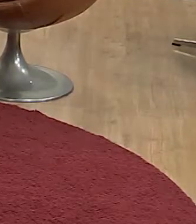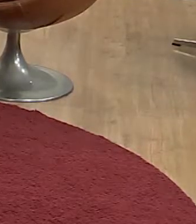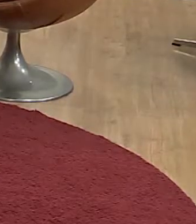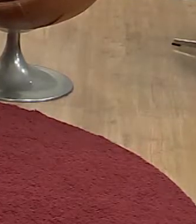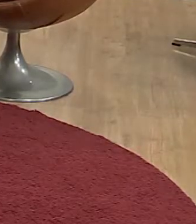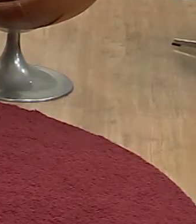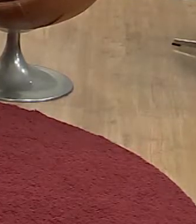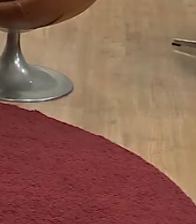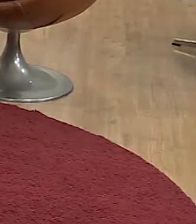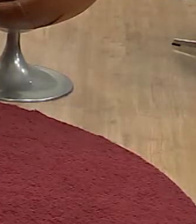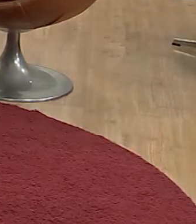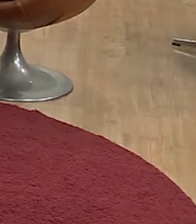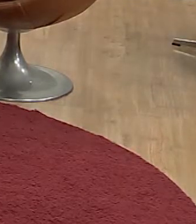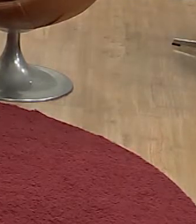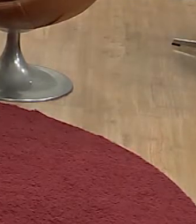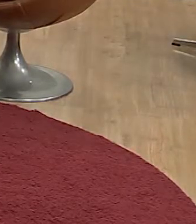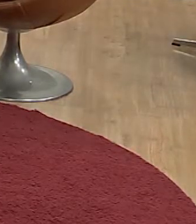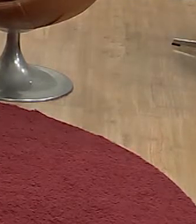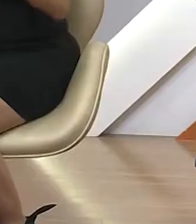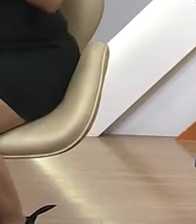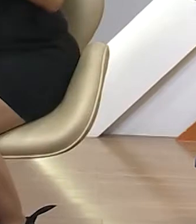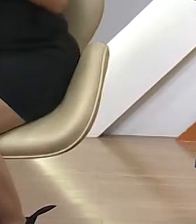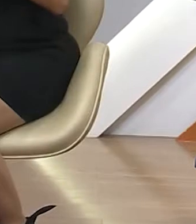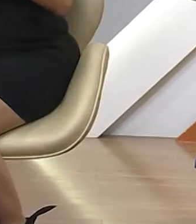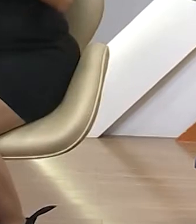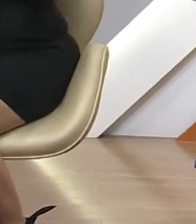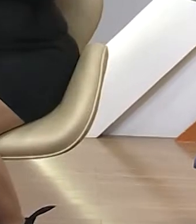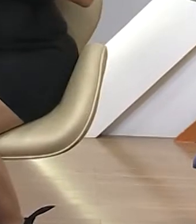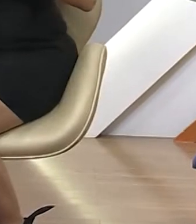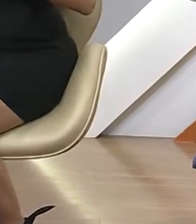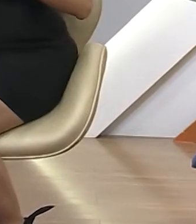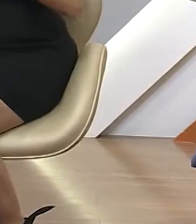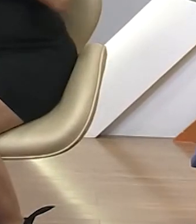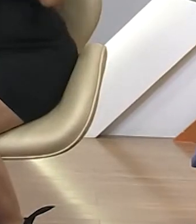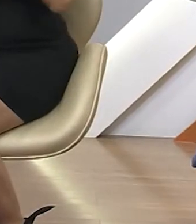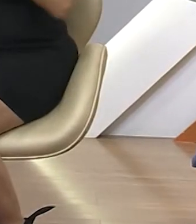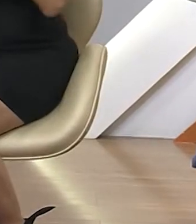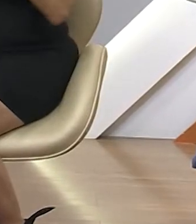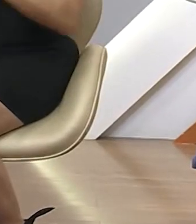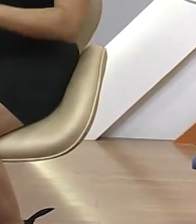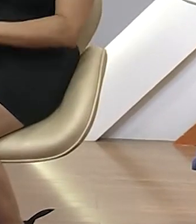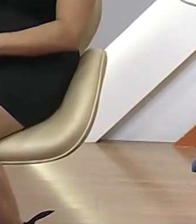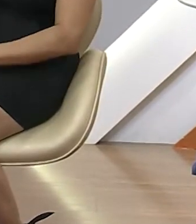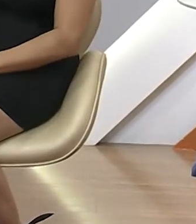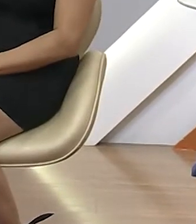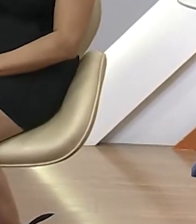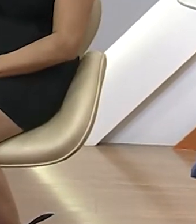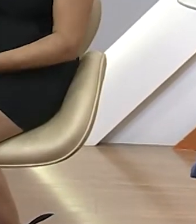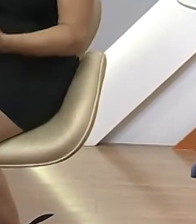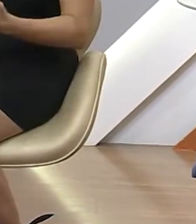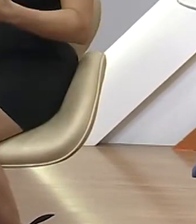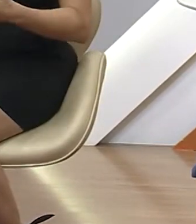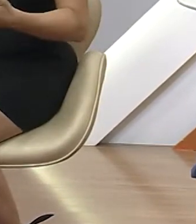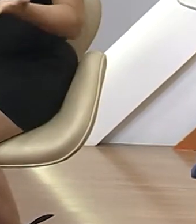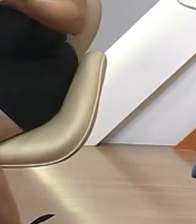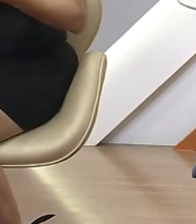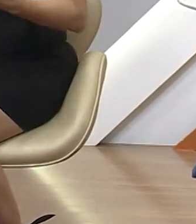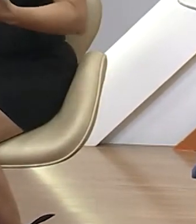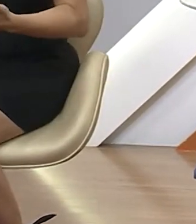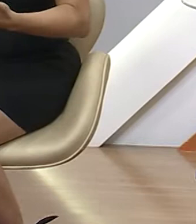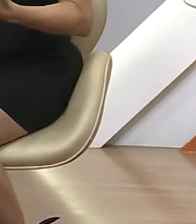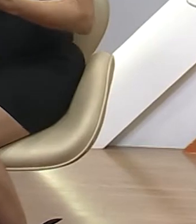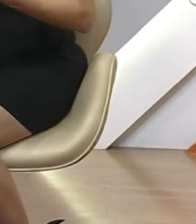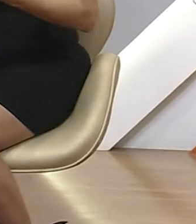aluna surda, nas séries iniciais, no ensino fundamental, fui reprovada 5 vezes. A metodologia,